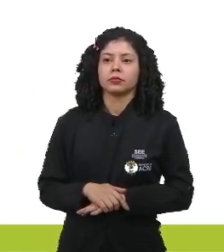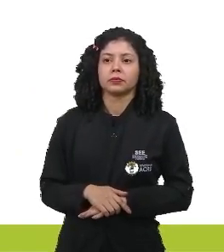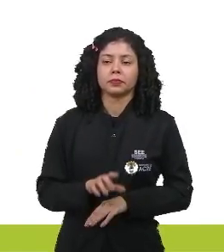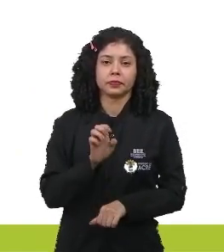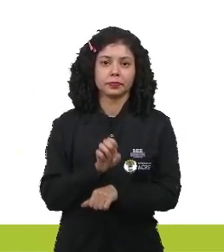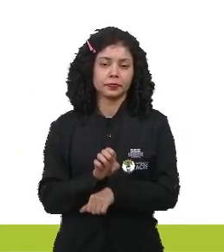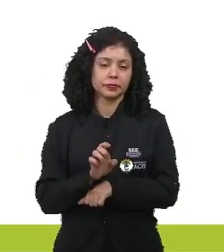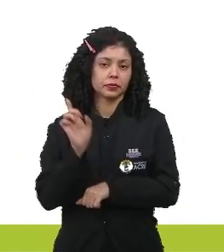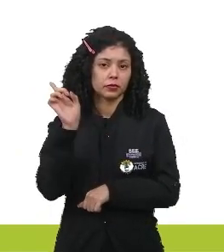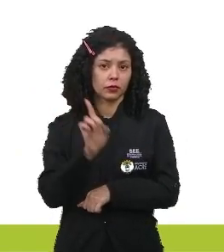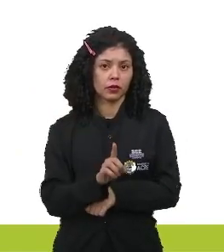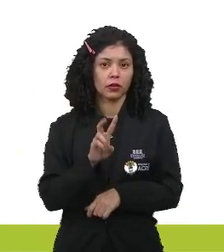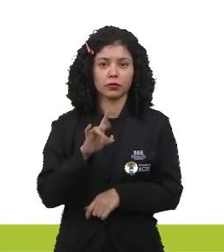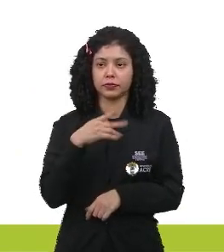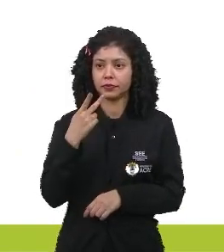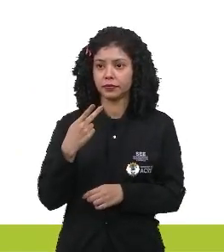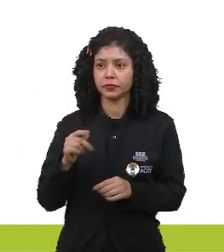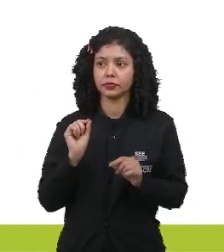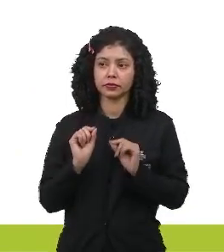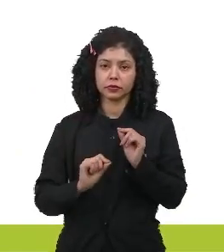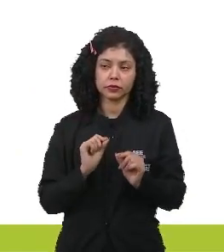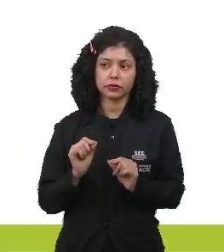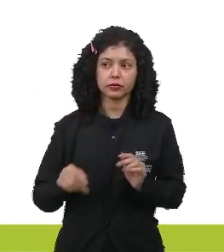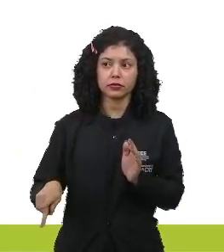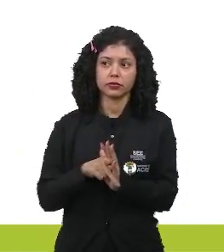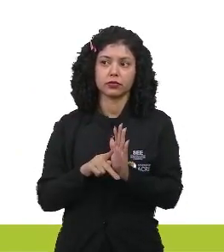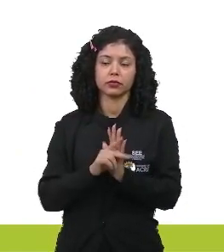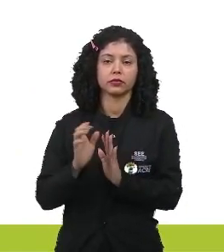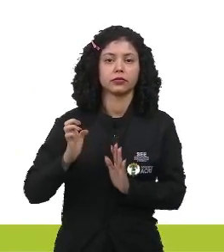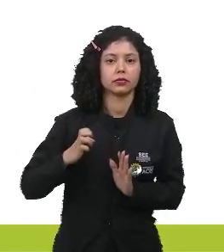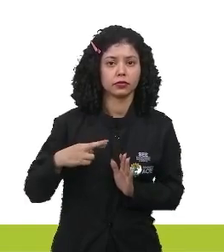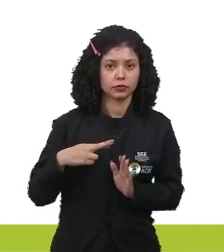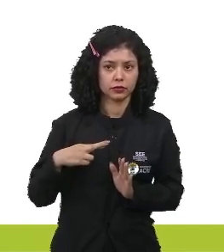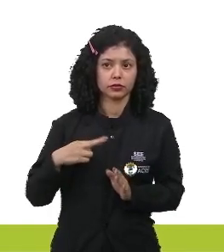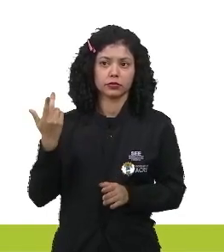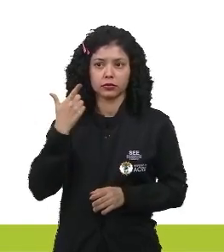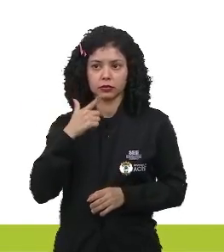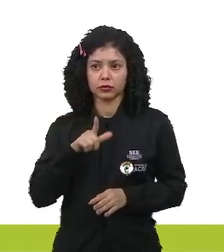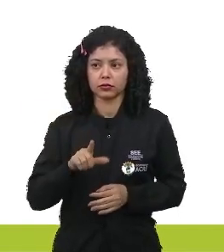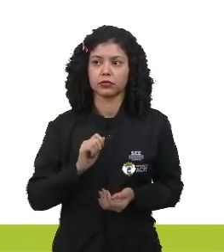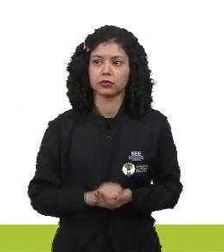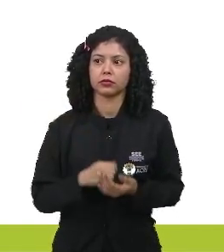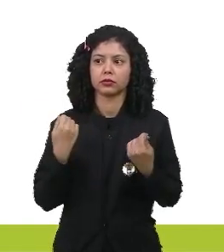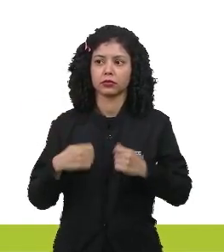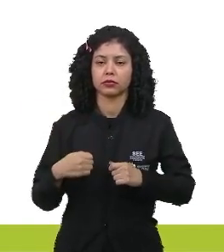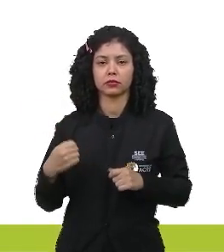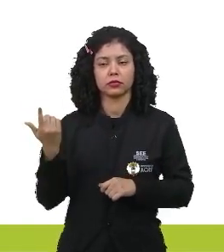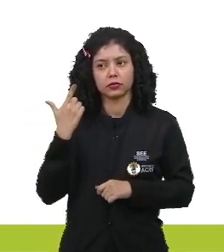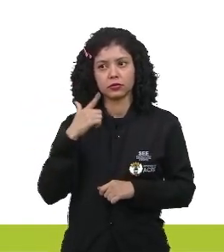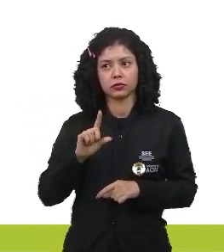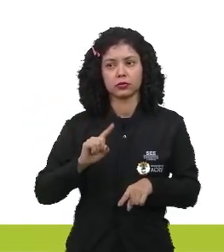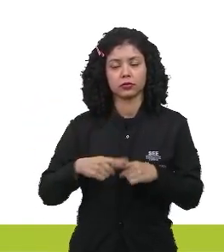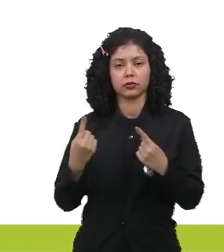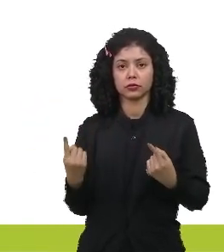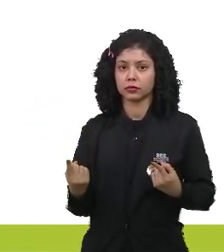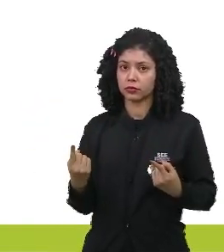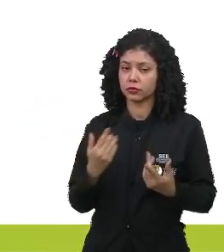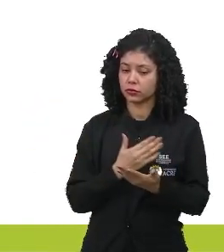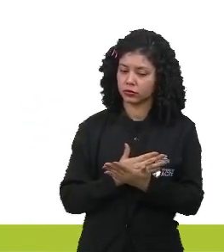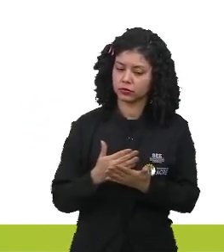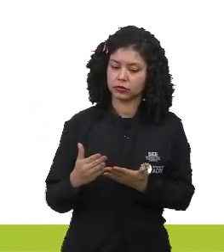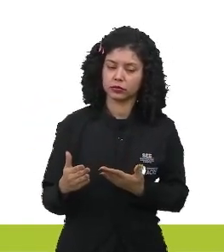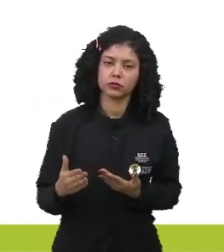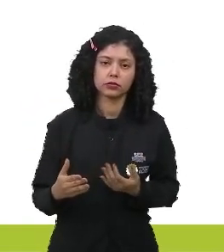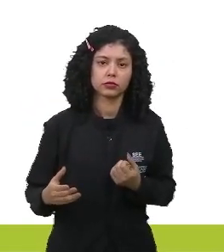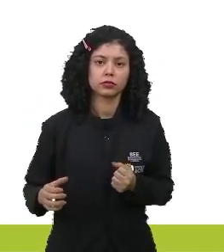estado de direito ele vai dizer que a propriedade privada ela até pode ser garantida ela deve ser garantida mas de início